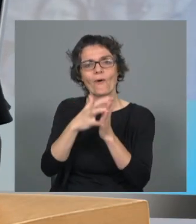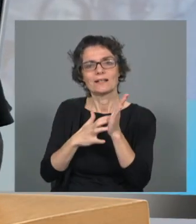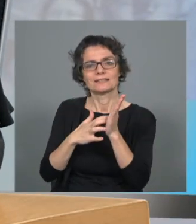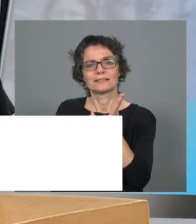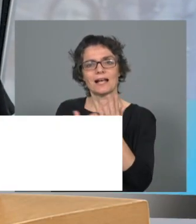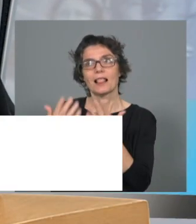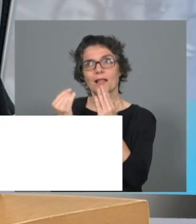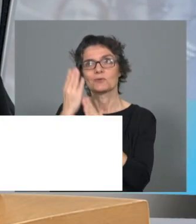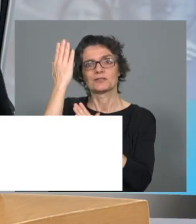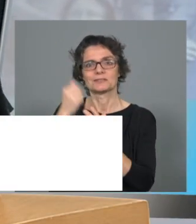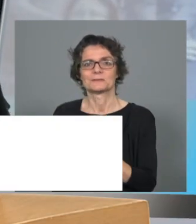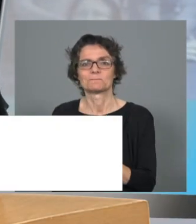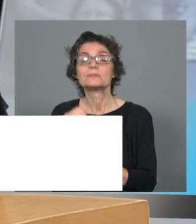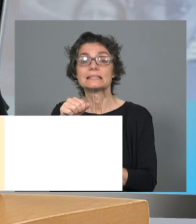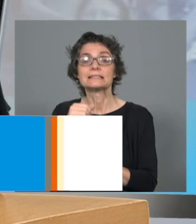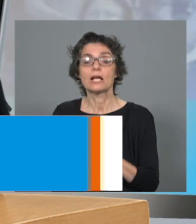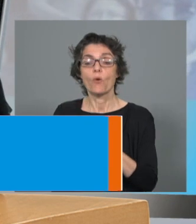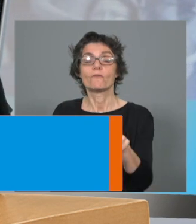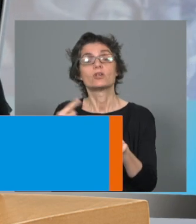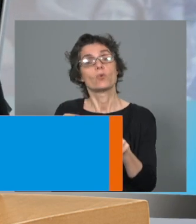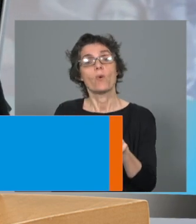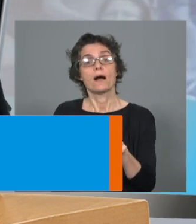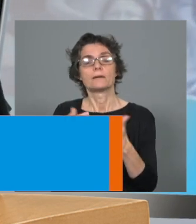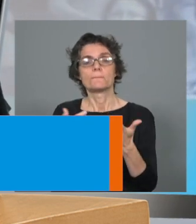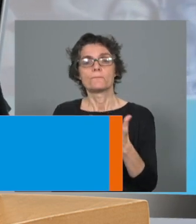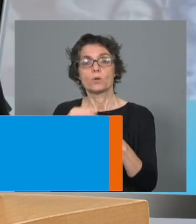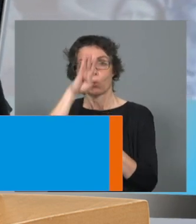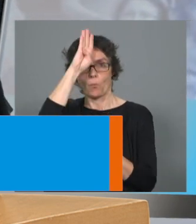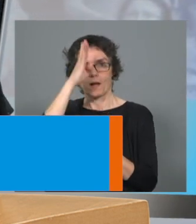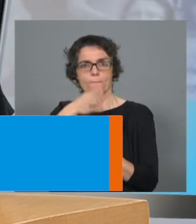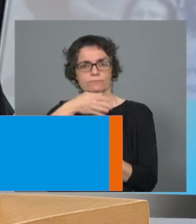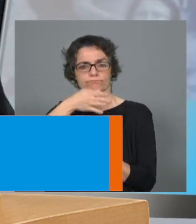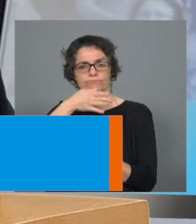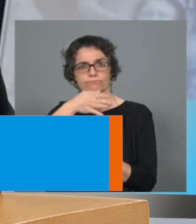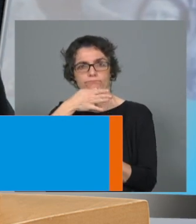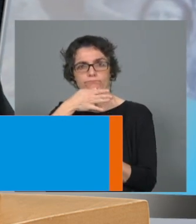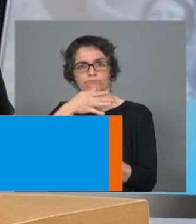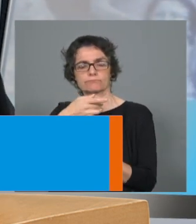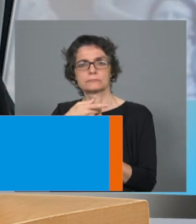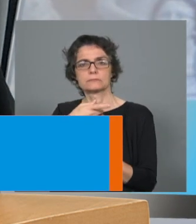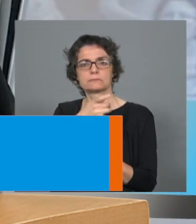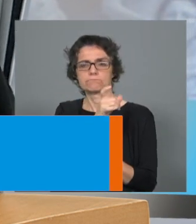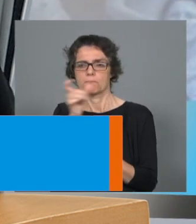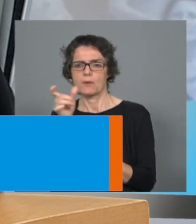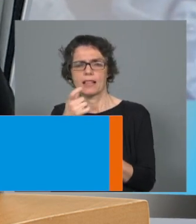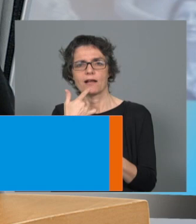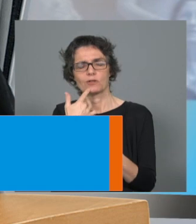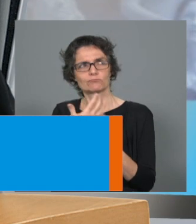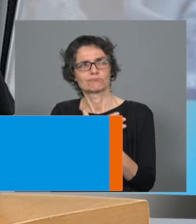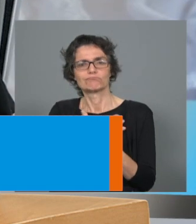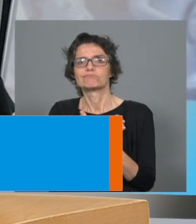vídeo onde o Papa dá a cara e diz, tocaram-me várias palavras que ele